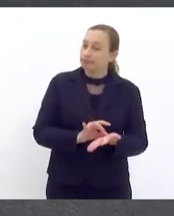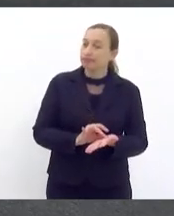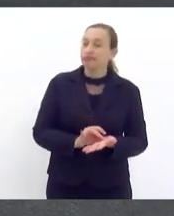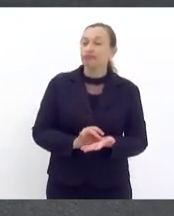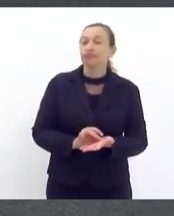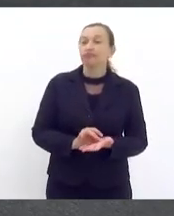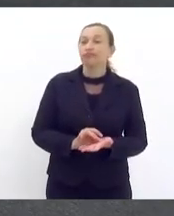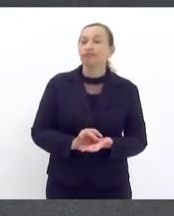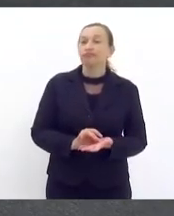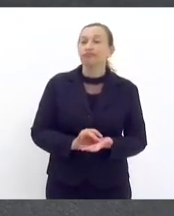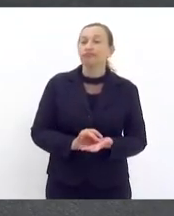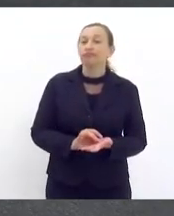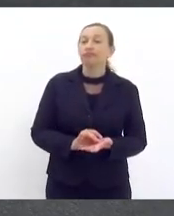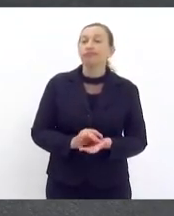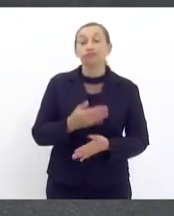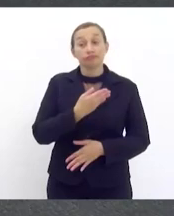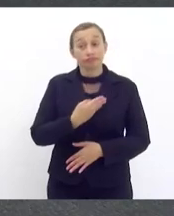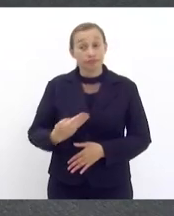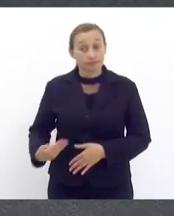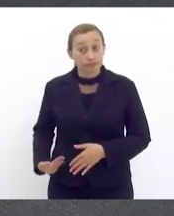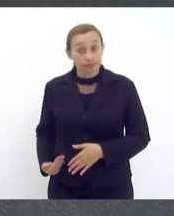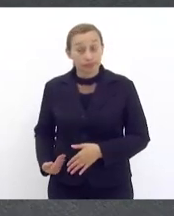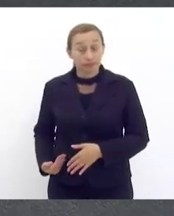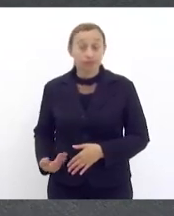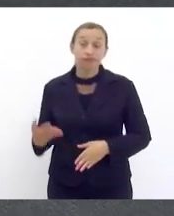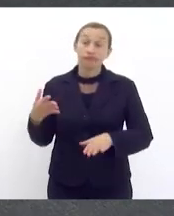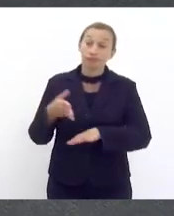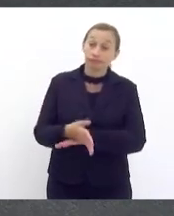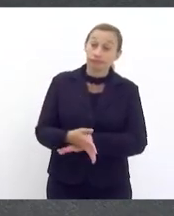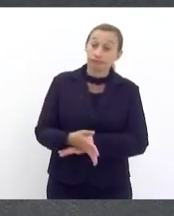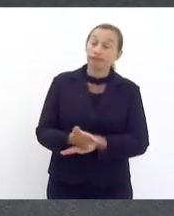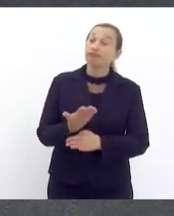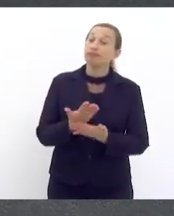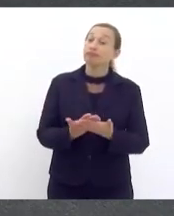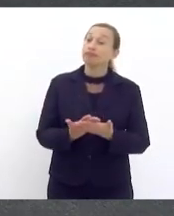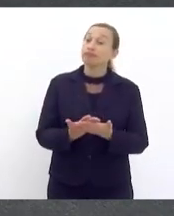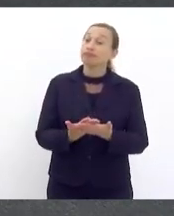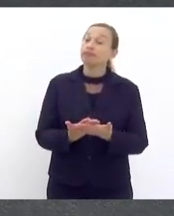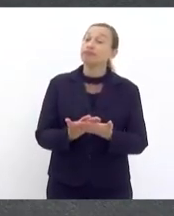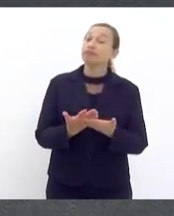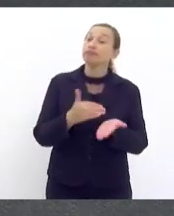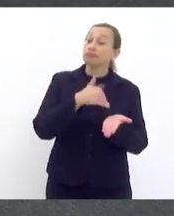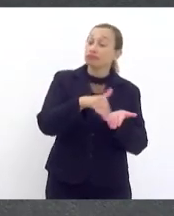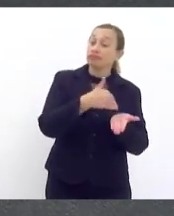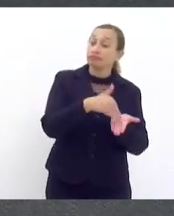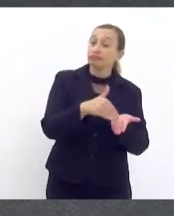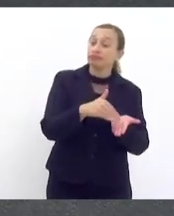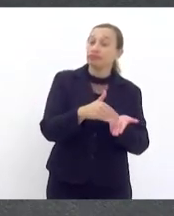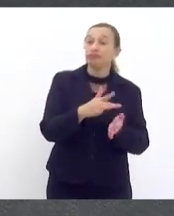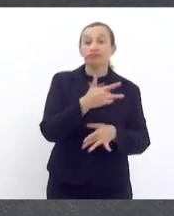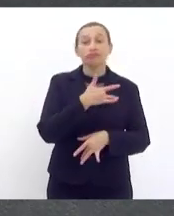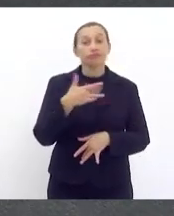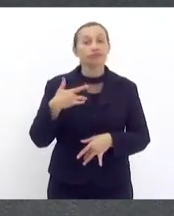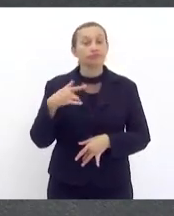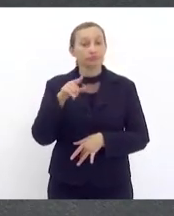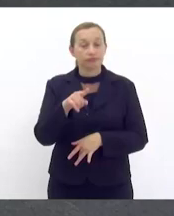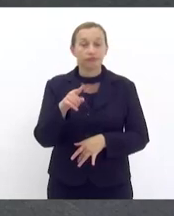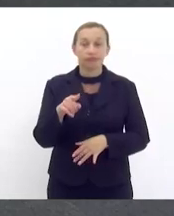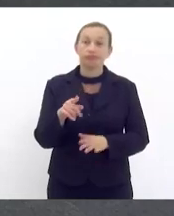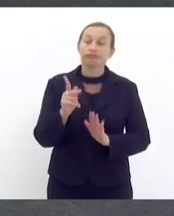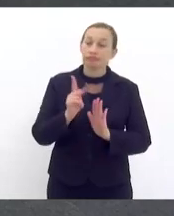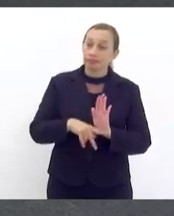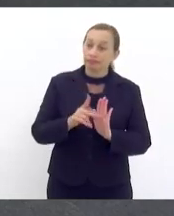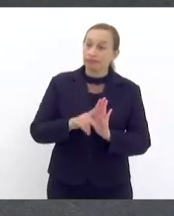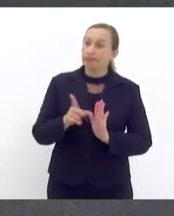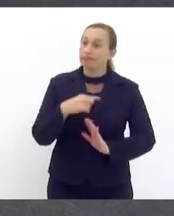o nosso Governador faça chegar às mãos da Secretaria de Saúde esse projeto e que